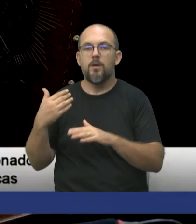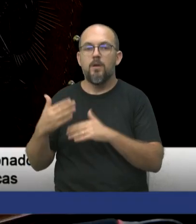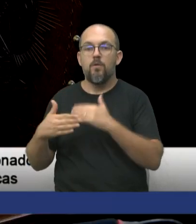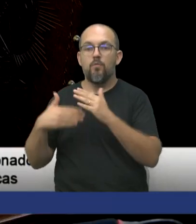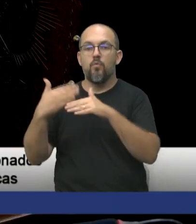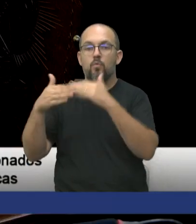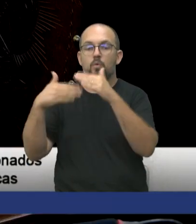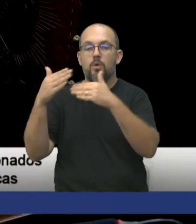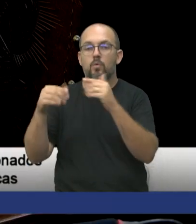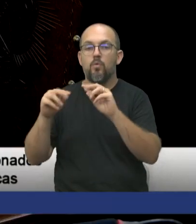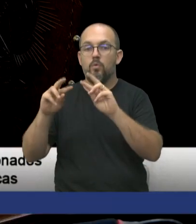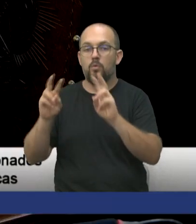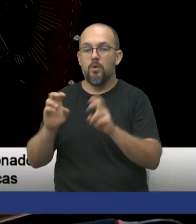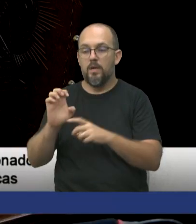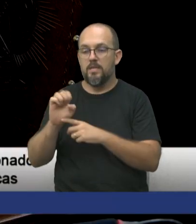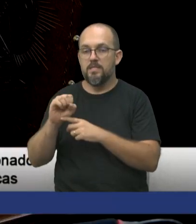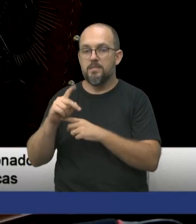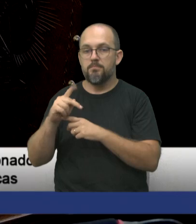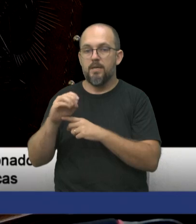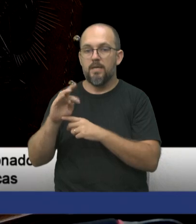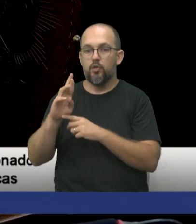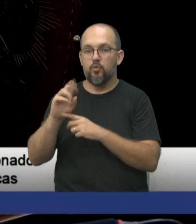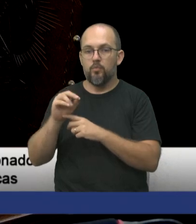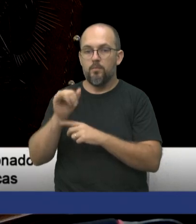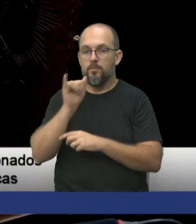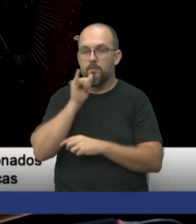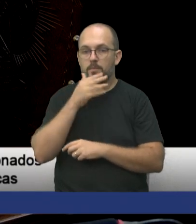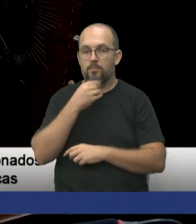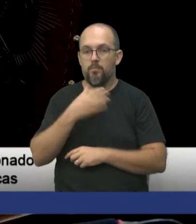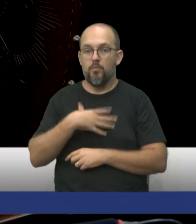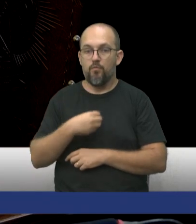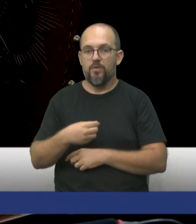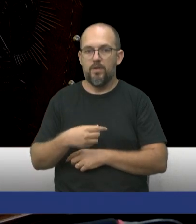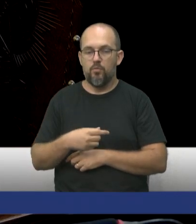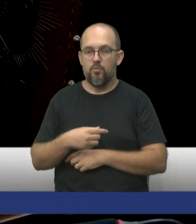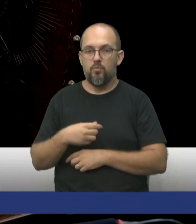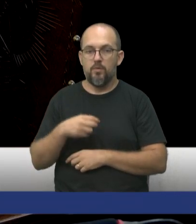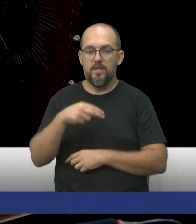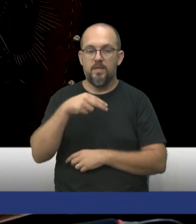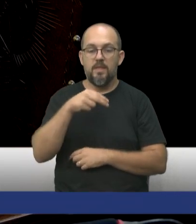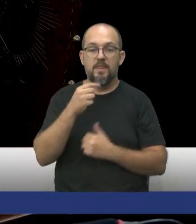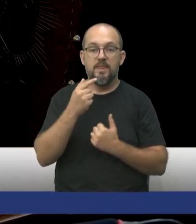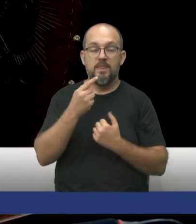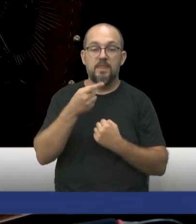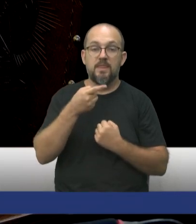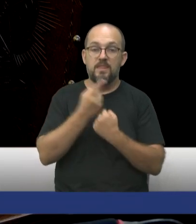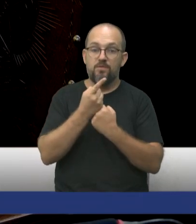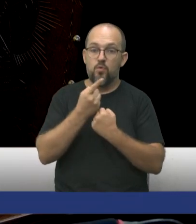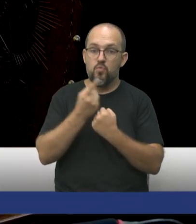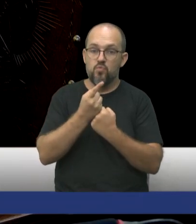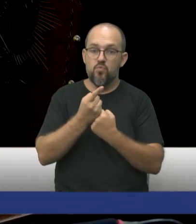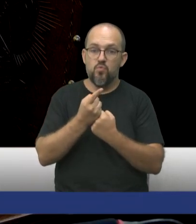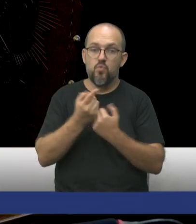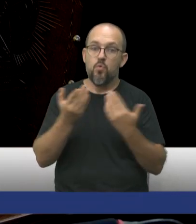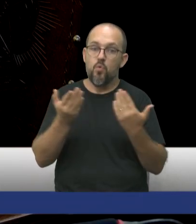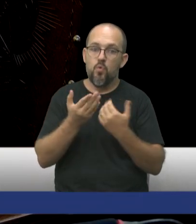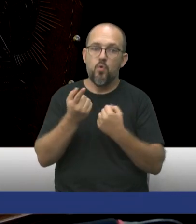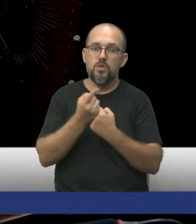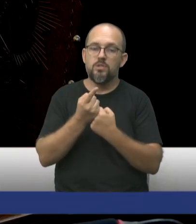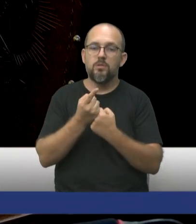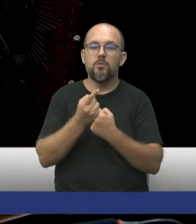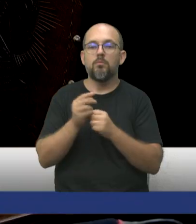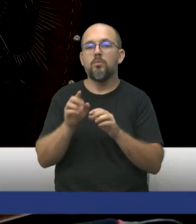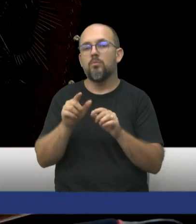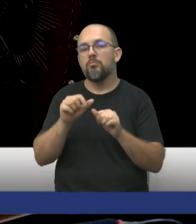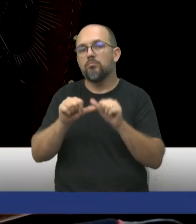espectro. O meu filho é exemplo disso. Meu filho era nível 1, hoje eu acredito que ele está dentro do fenótipo ampliado, que tanta gente